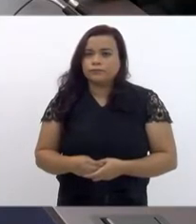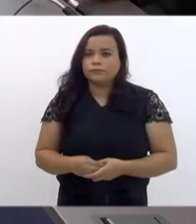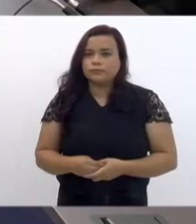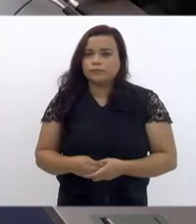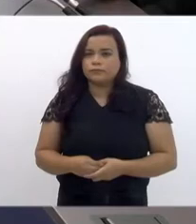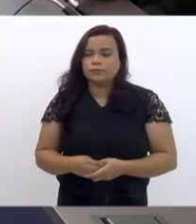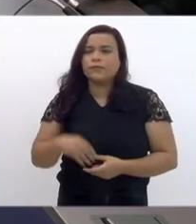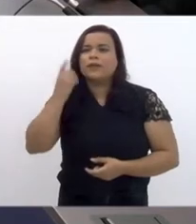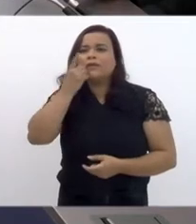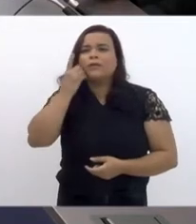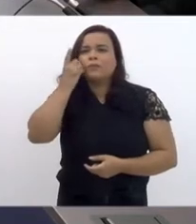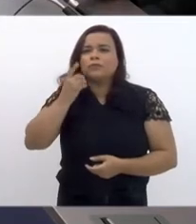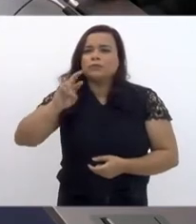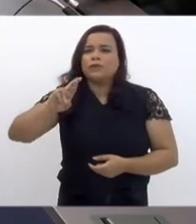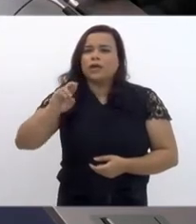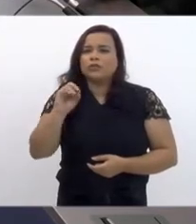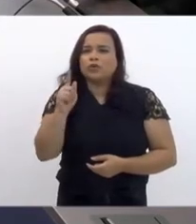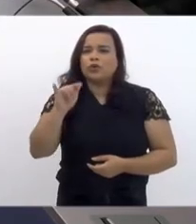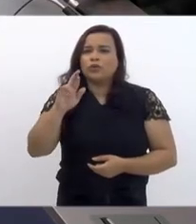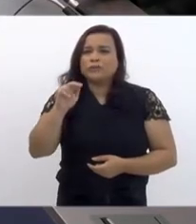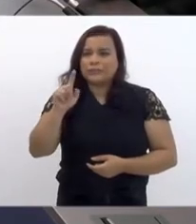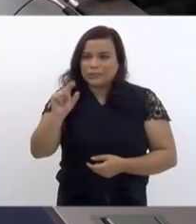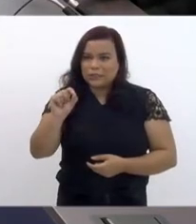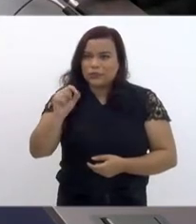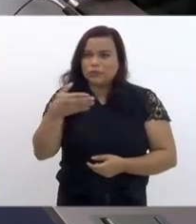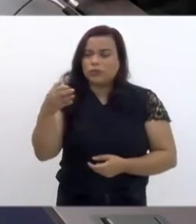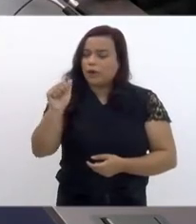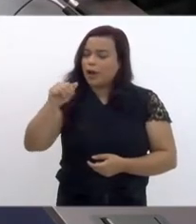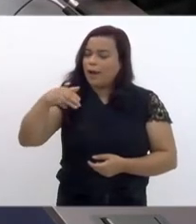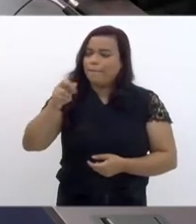O deputado Rodrigo Amorim fez uma observação.